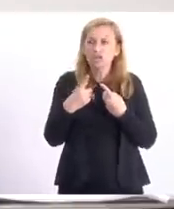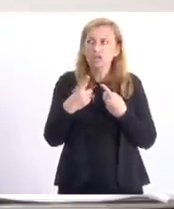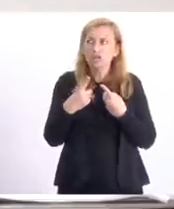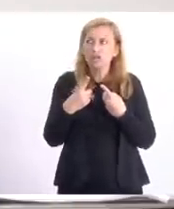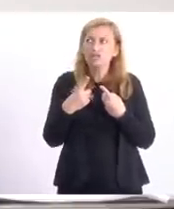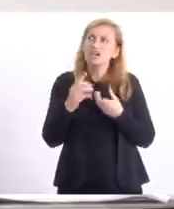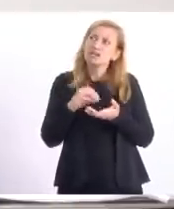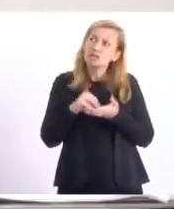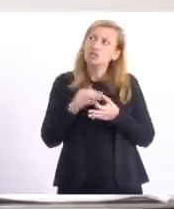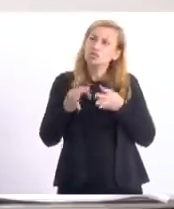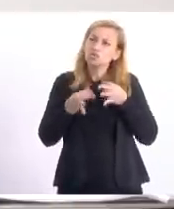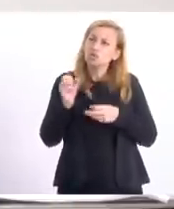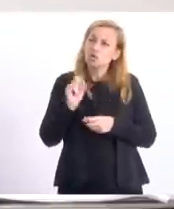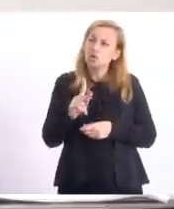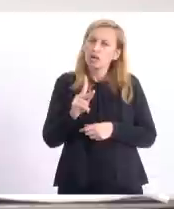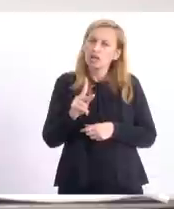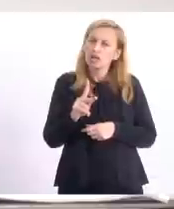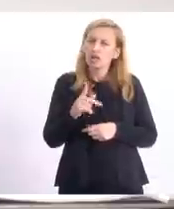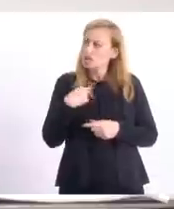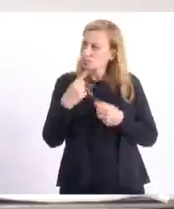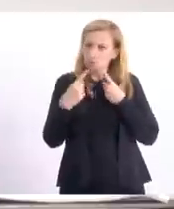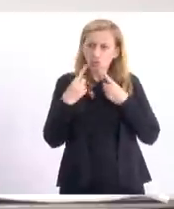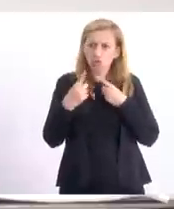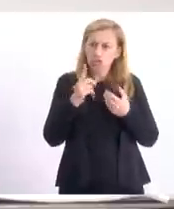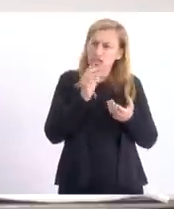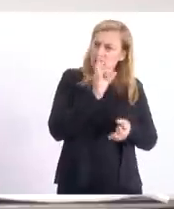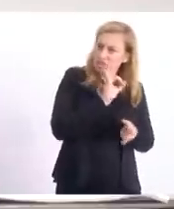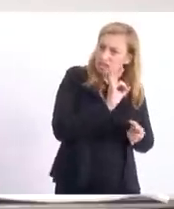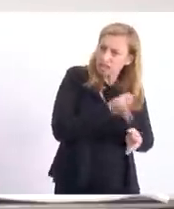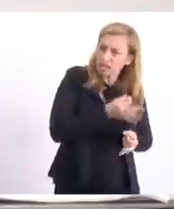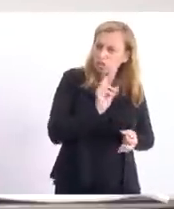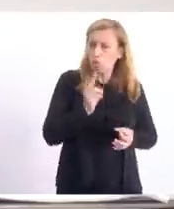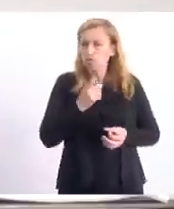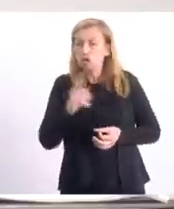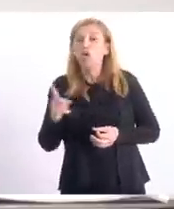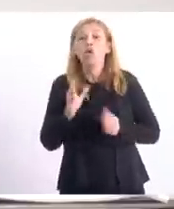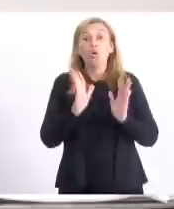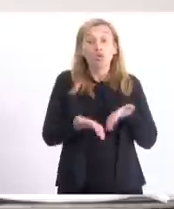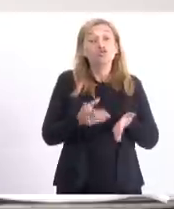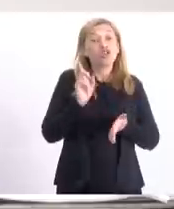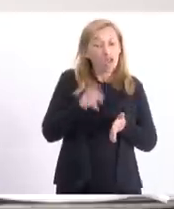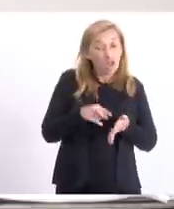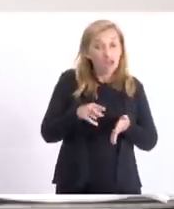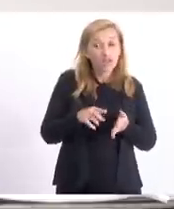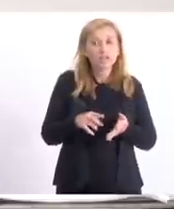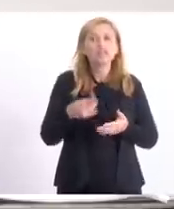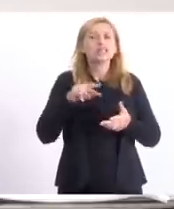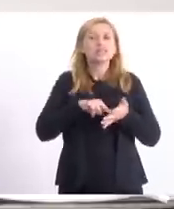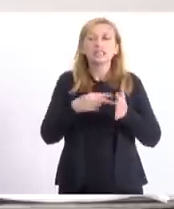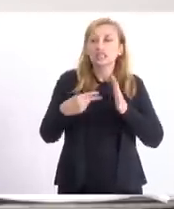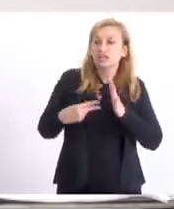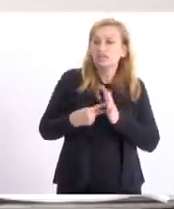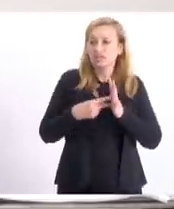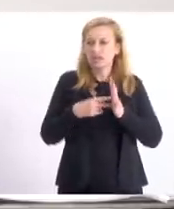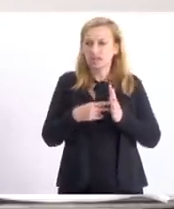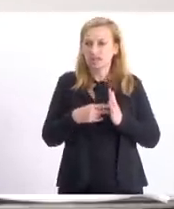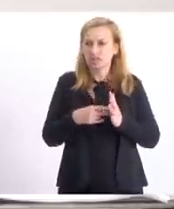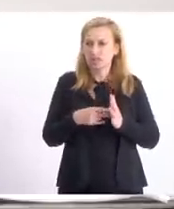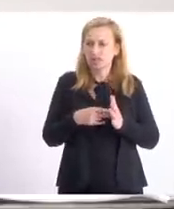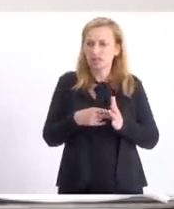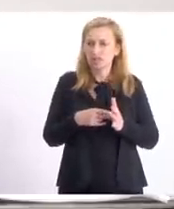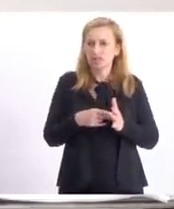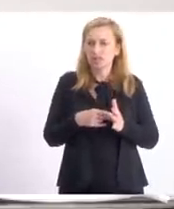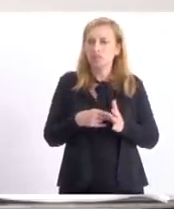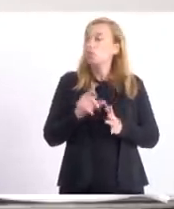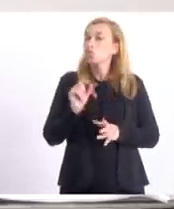é injusto. Eu não estou discutindo se é injusto ou não. Hoje é assim. Então, significa, pelo preceito da